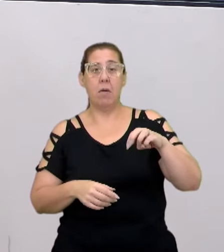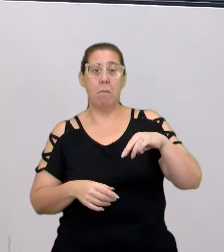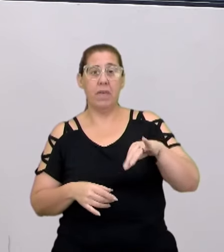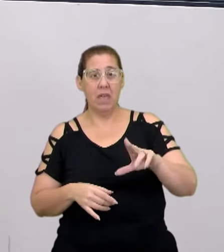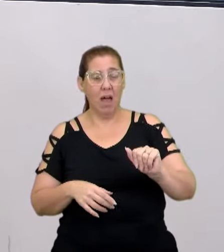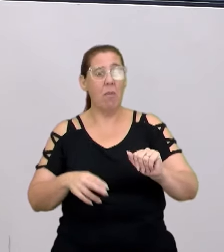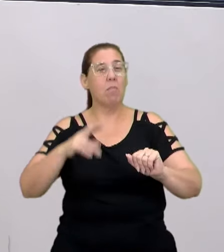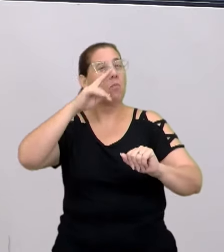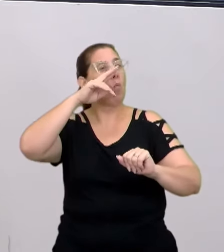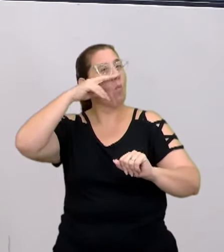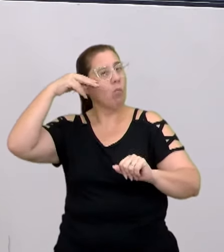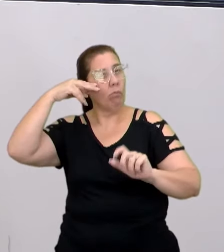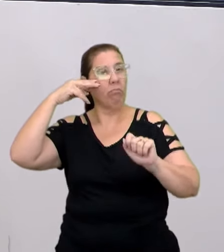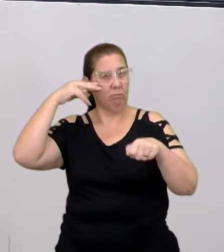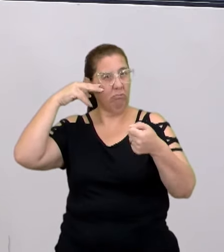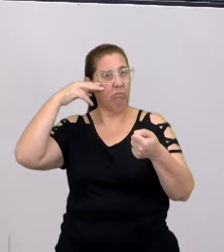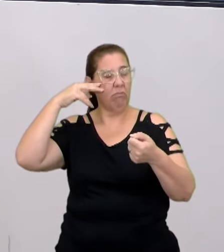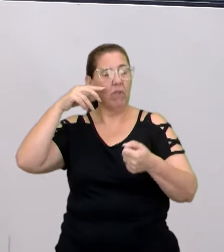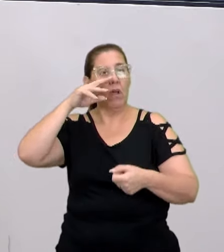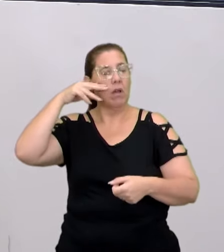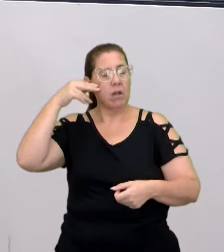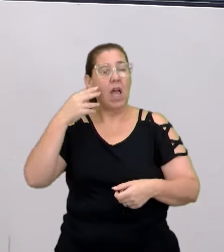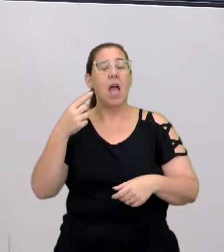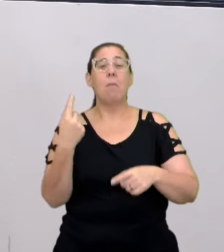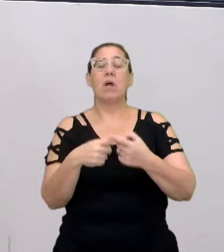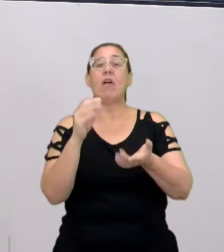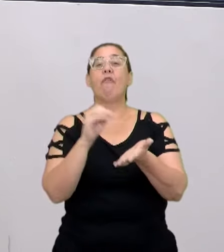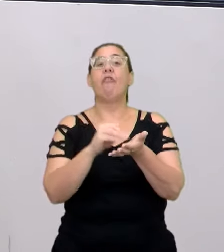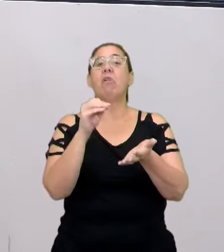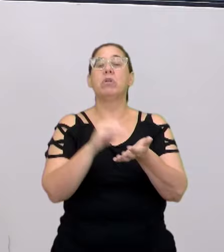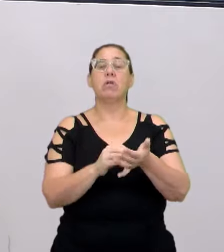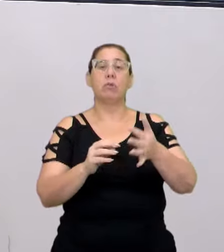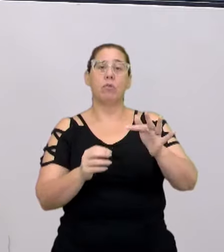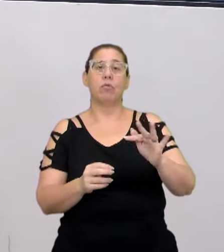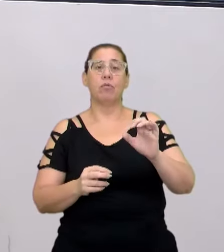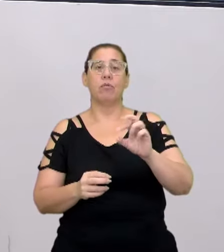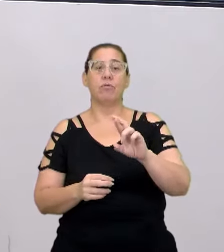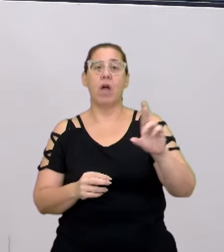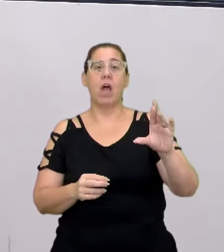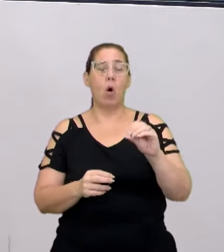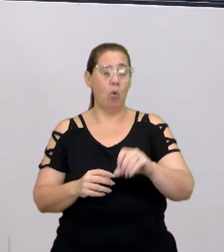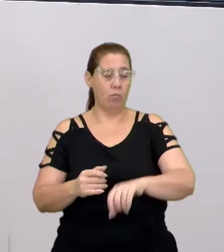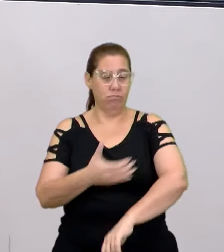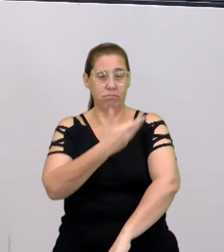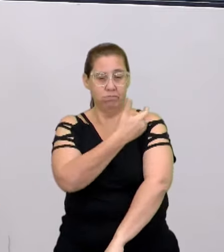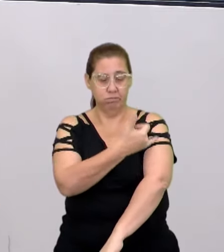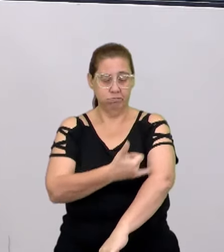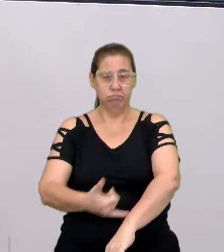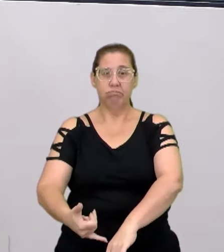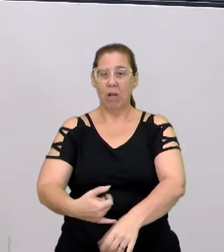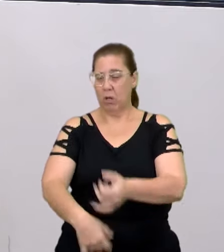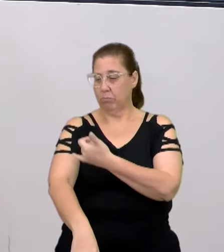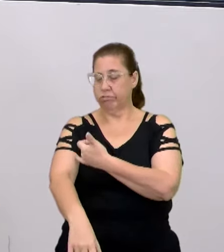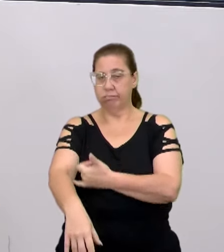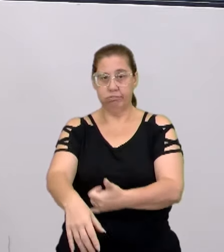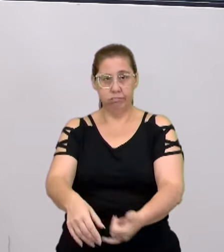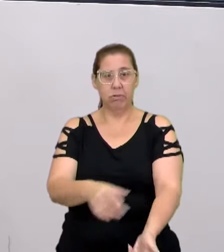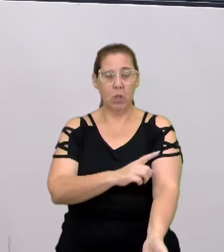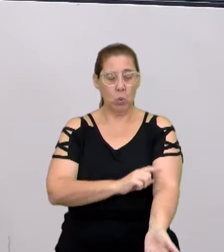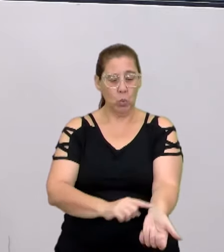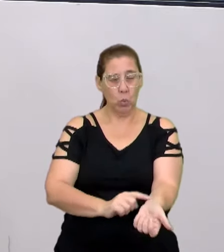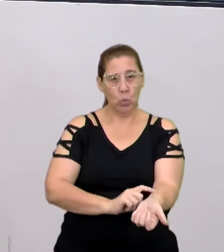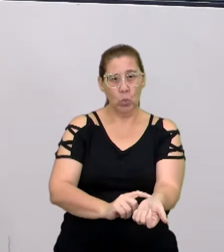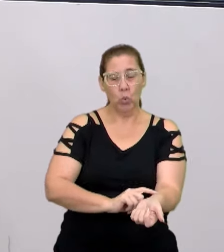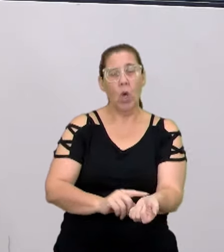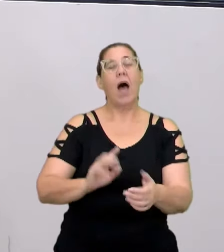dos principais nutrientes que estão faltando no nosso organismo, né? Então aí a falta de ferro no nosso organismo que desencadeia então